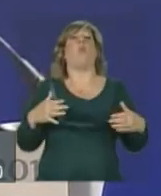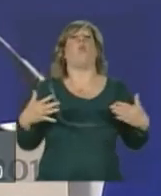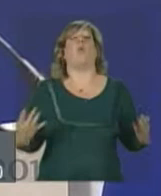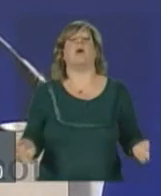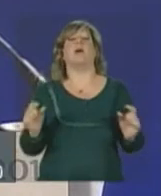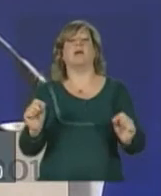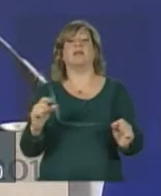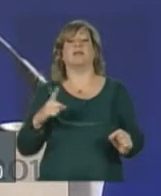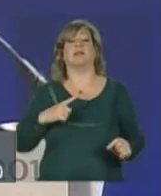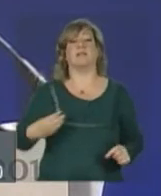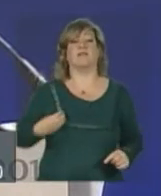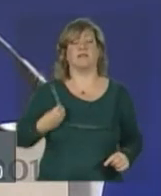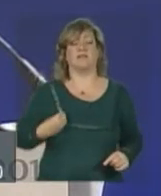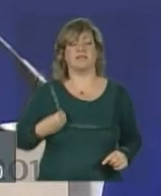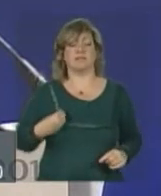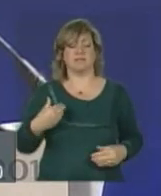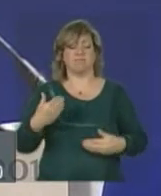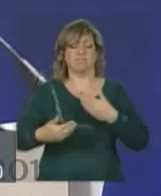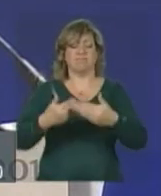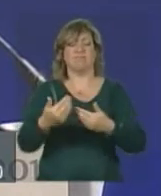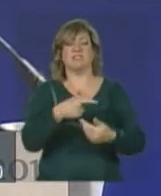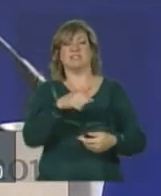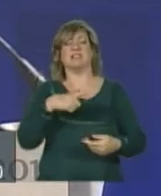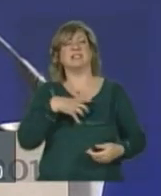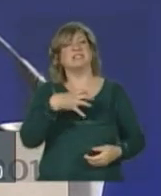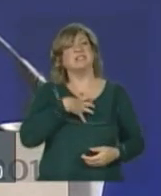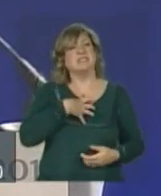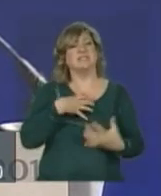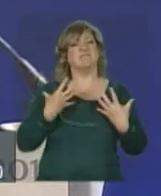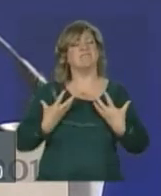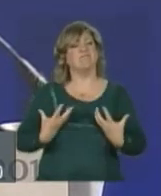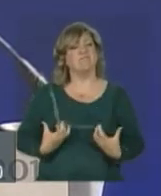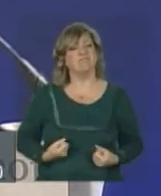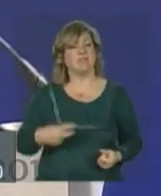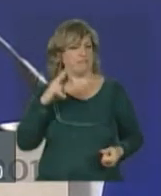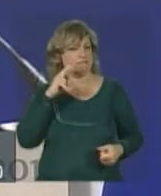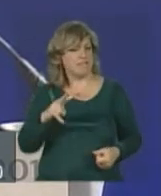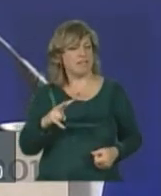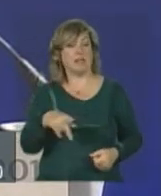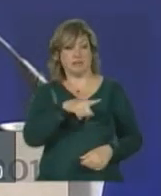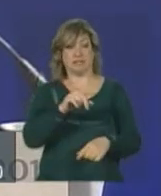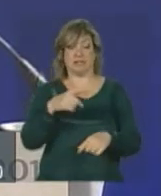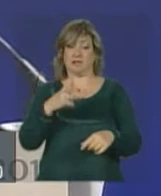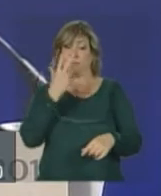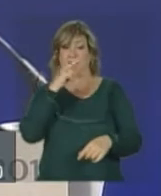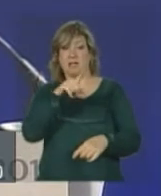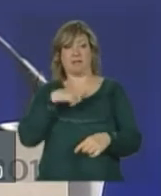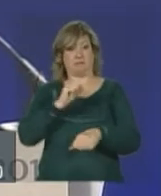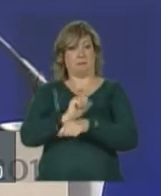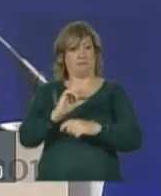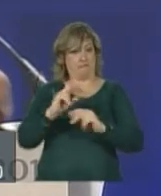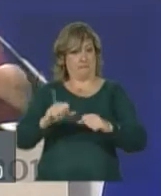o que andou pouco, o que para a senhora foi um pouco decepcionante, talvez, no que a senhora esperava tirar daqui?